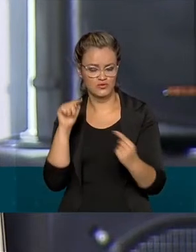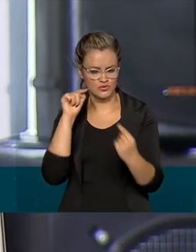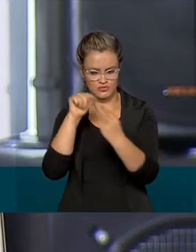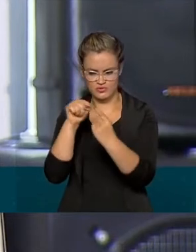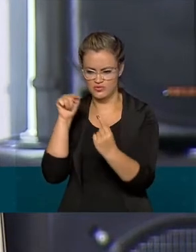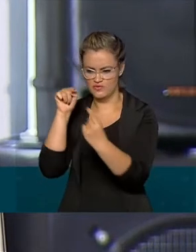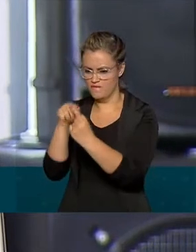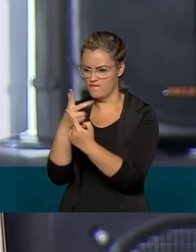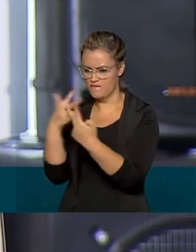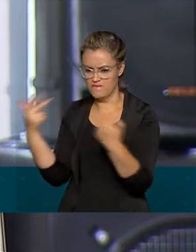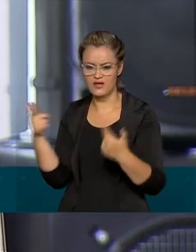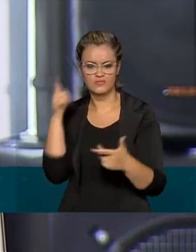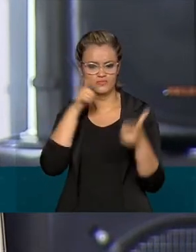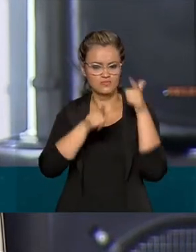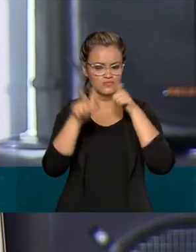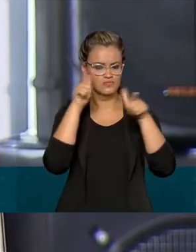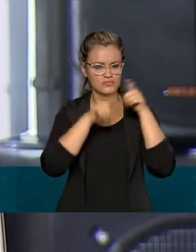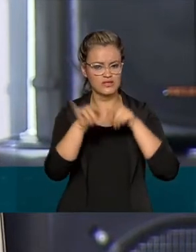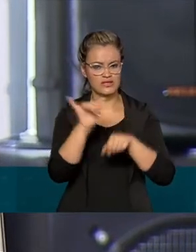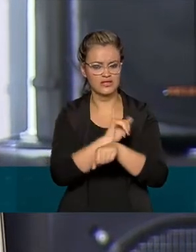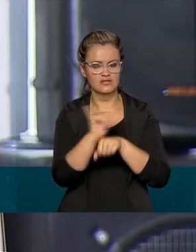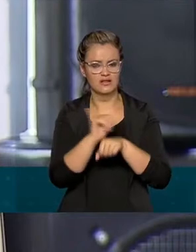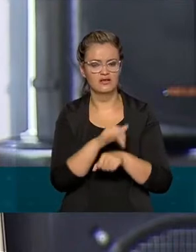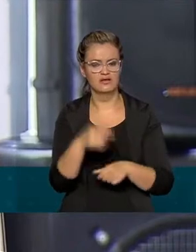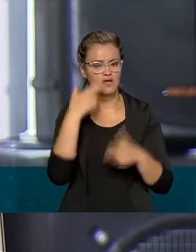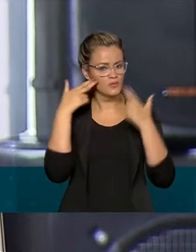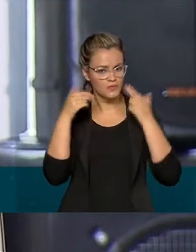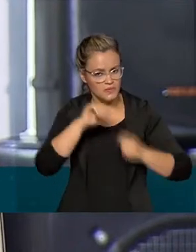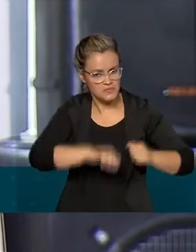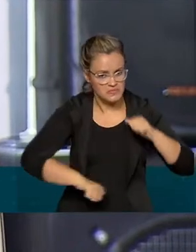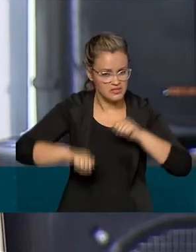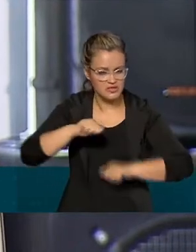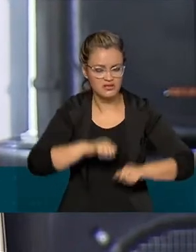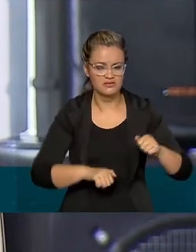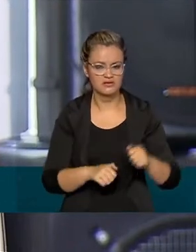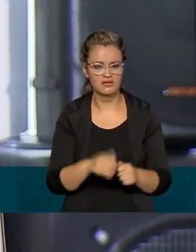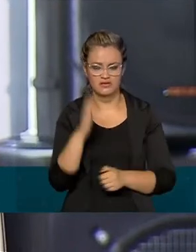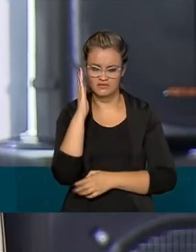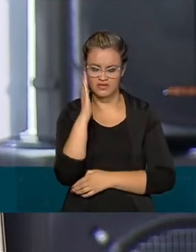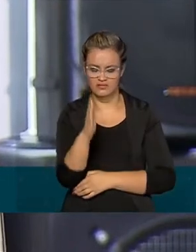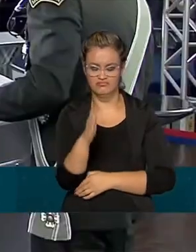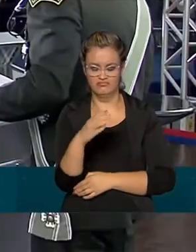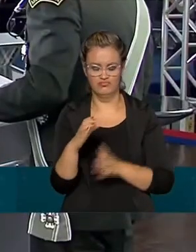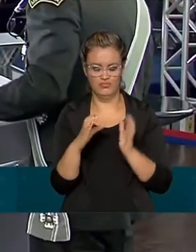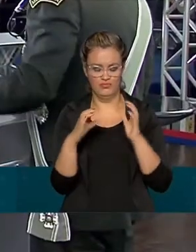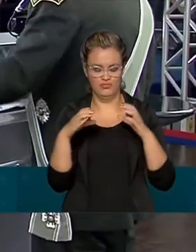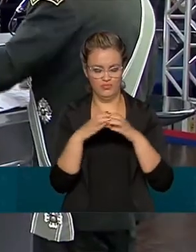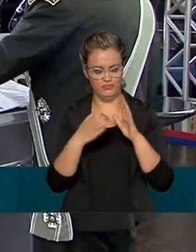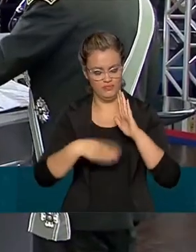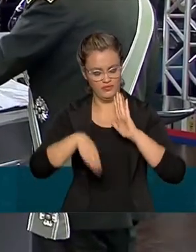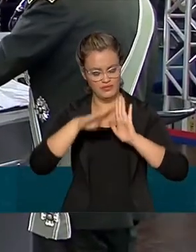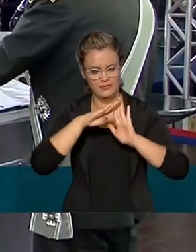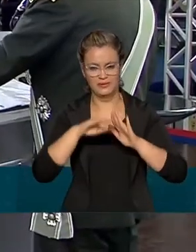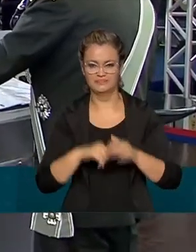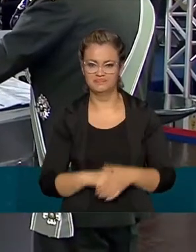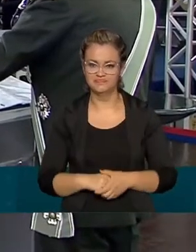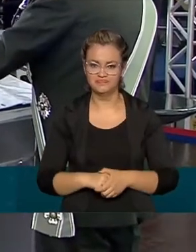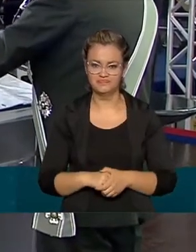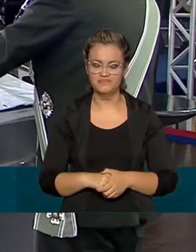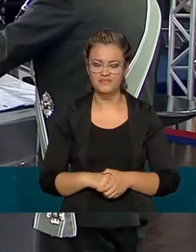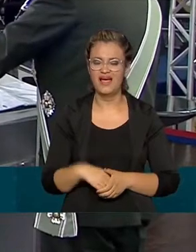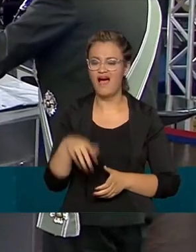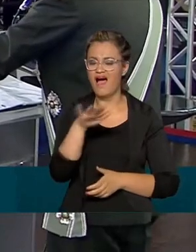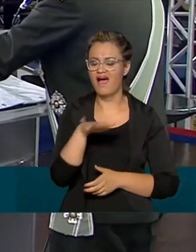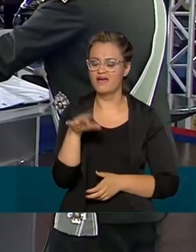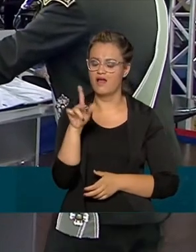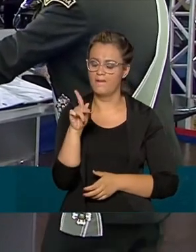objetivos delineados no plano estratégico do Exército e nas diretrizes do comandante da Força. Na área de pessoal,